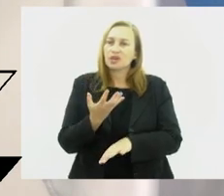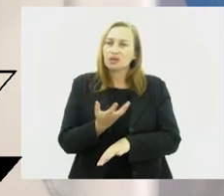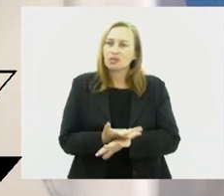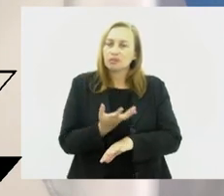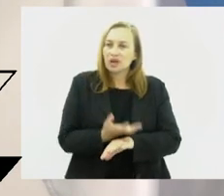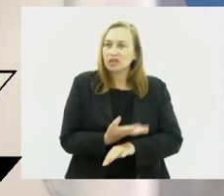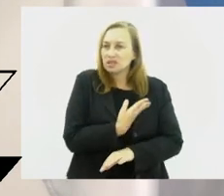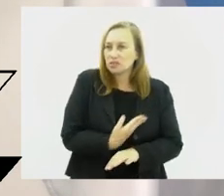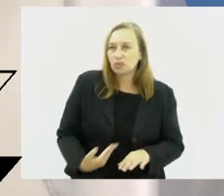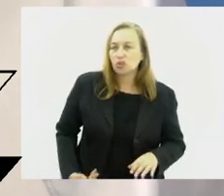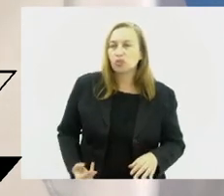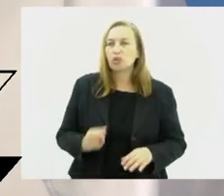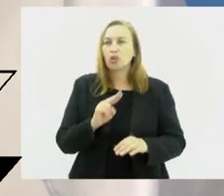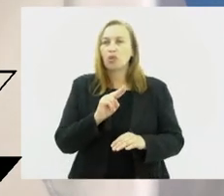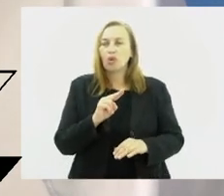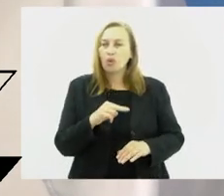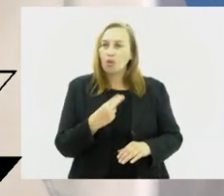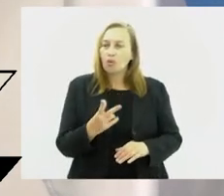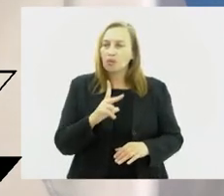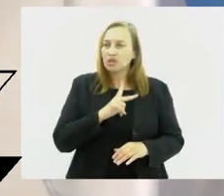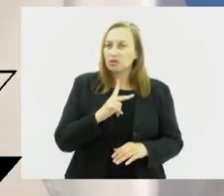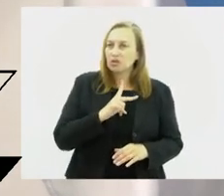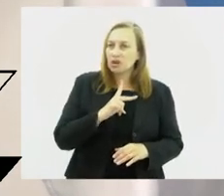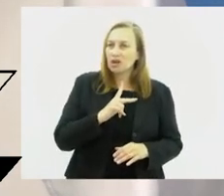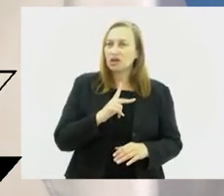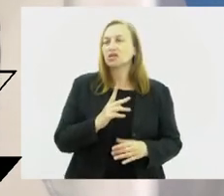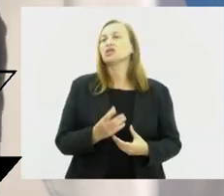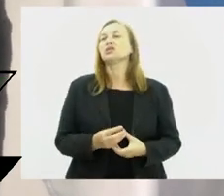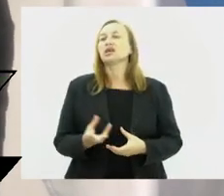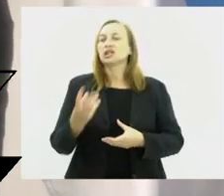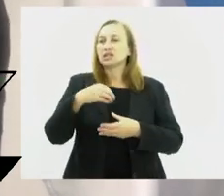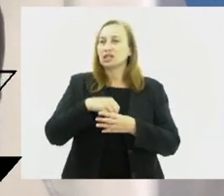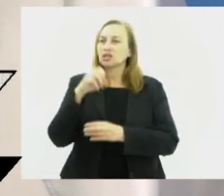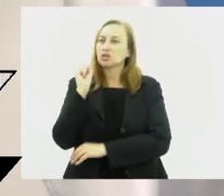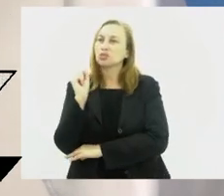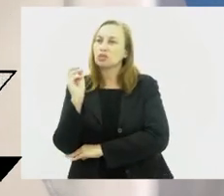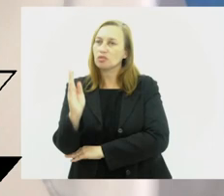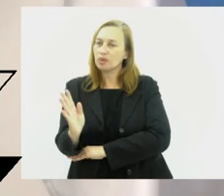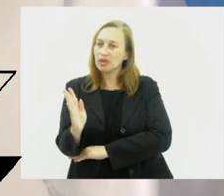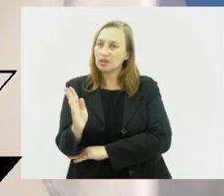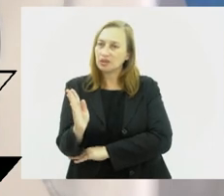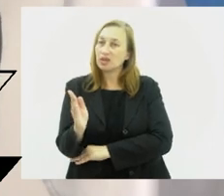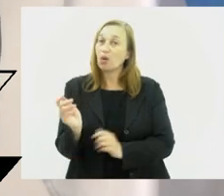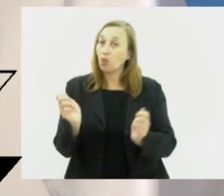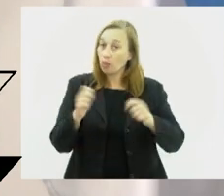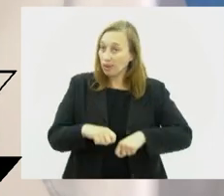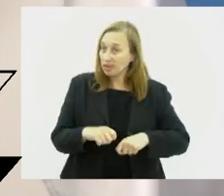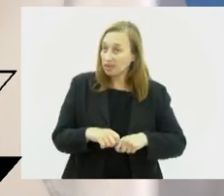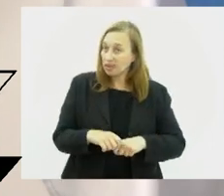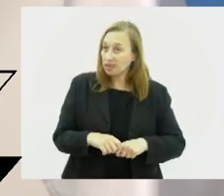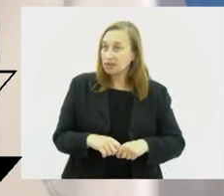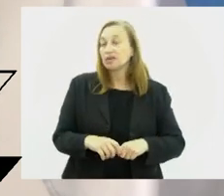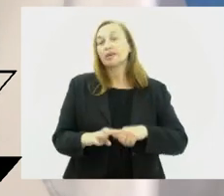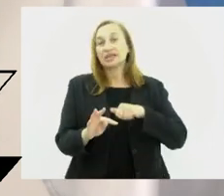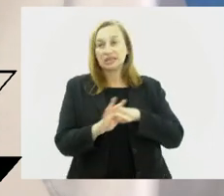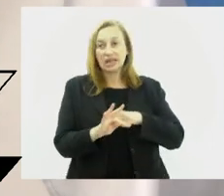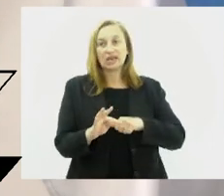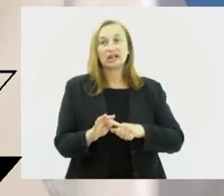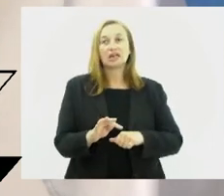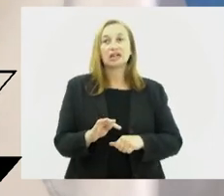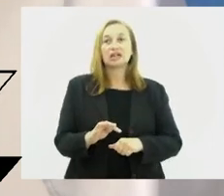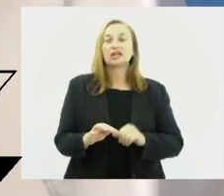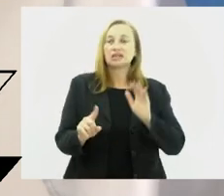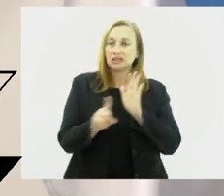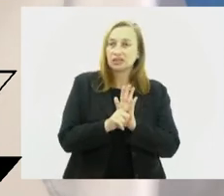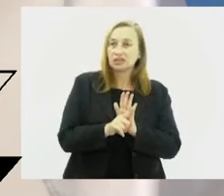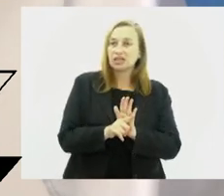ambientes públicos ou privados, mas ela já estaria no escopo do meio ambiente, que aí seria correto, uma competência. É questão de técnica correto legislativa também, a gente ter esse